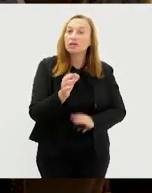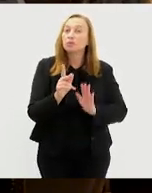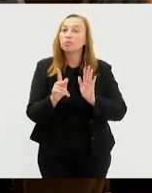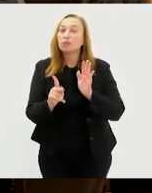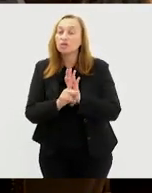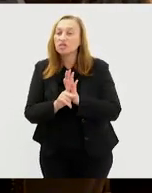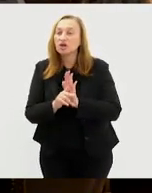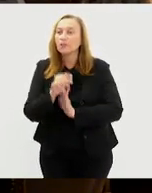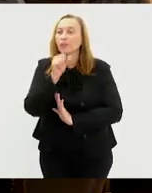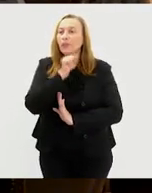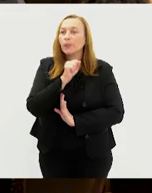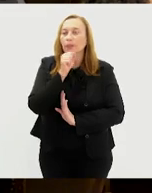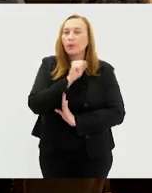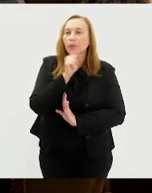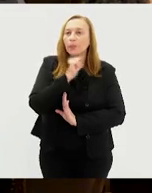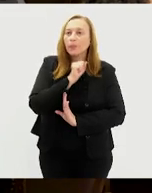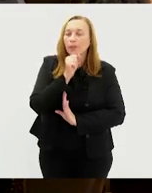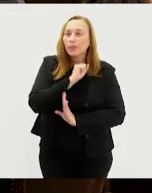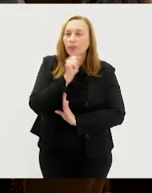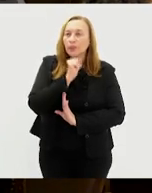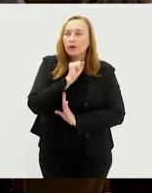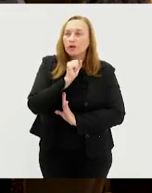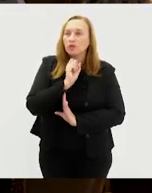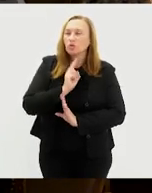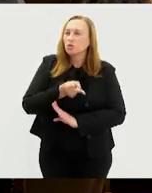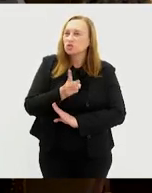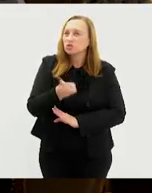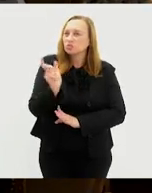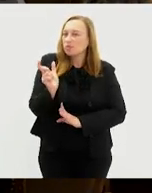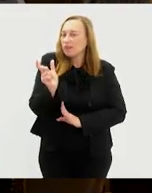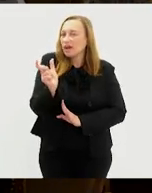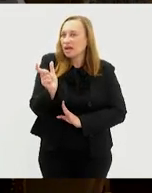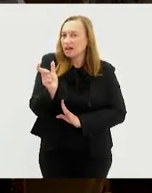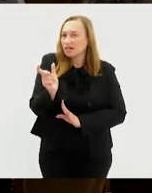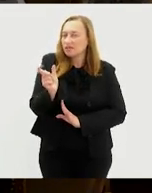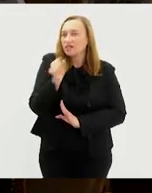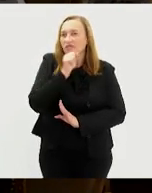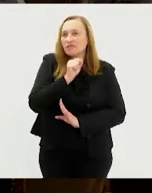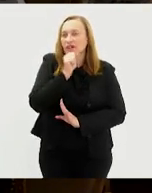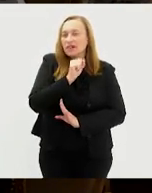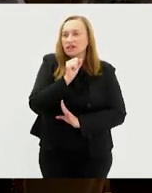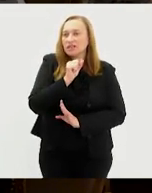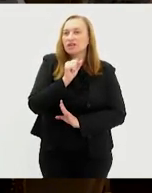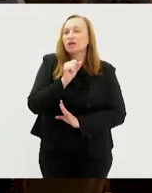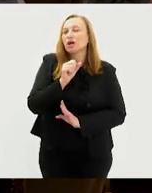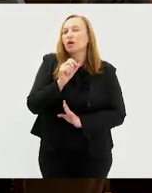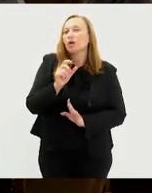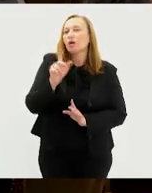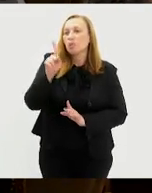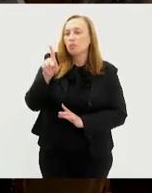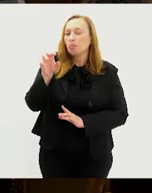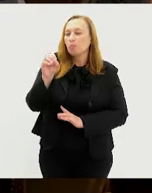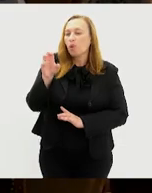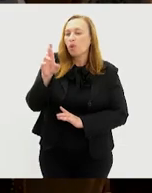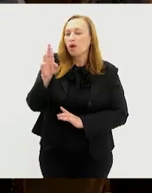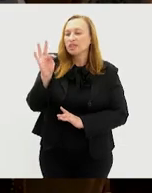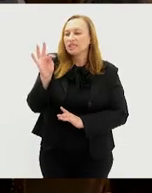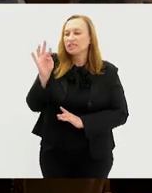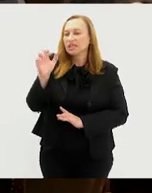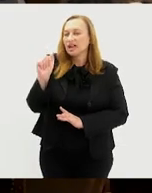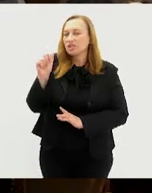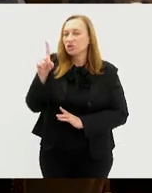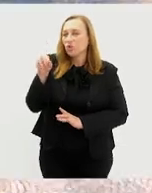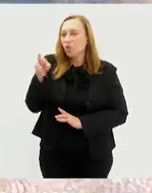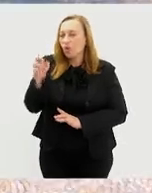antigos que estão com a nomenclatura antiga portadora de transtorno portadora de deficiência Isso